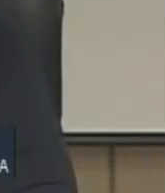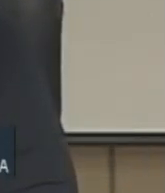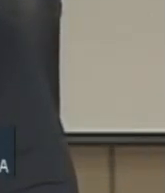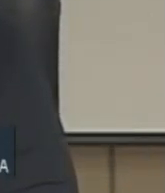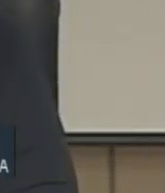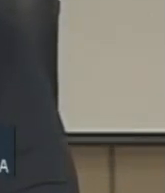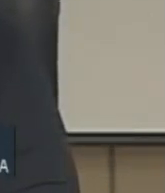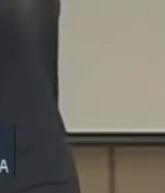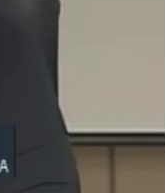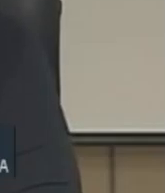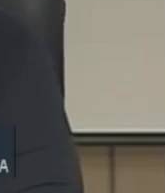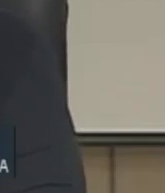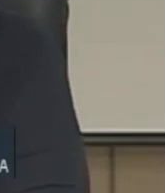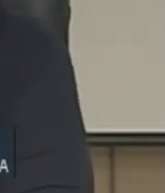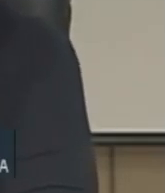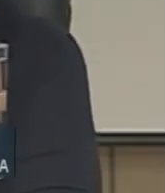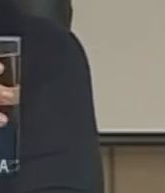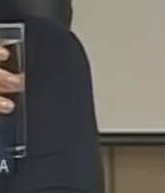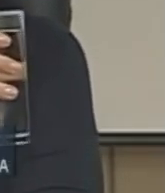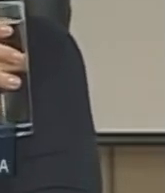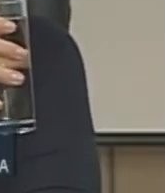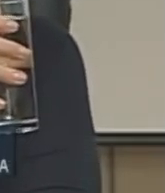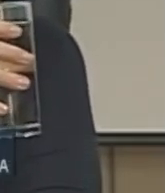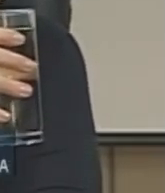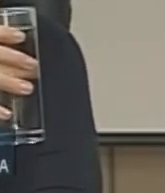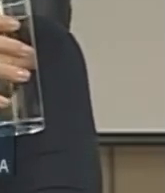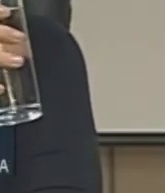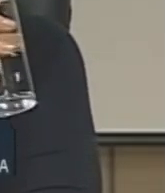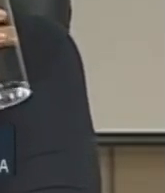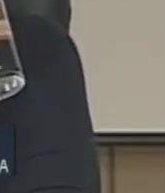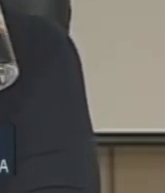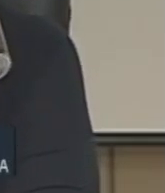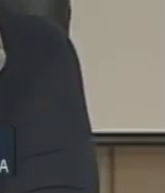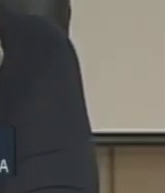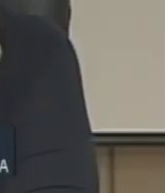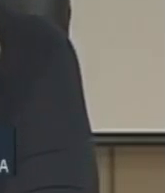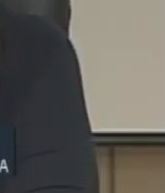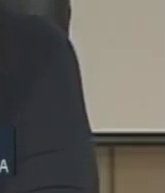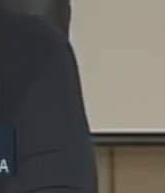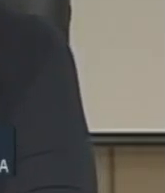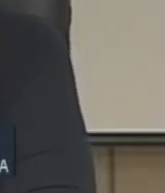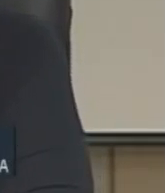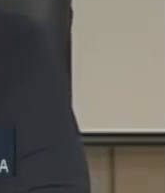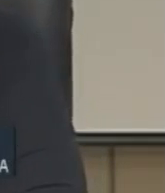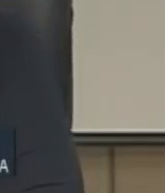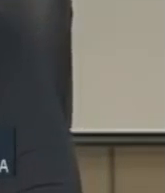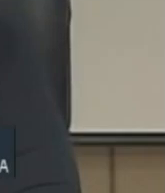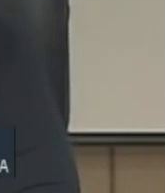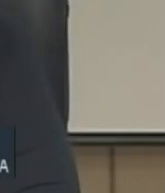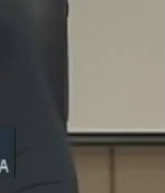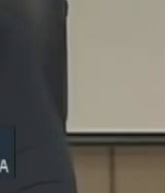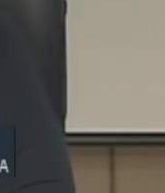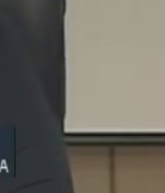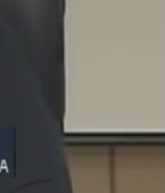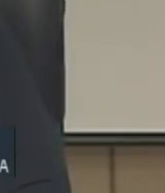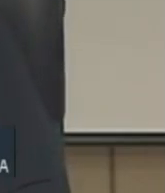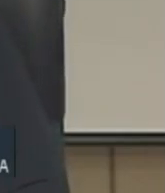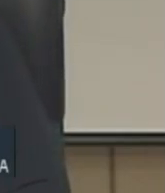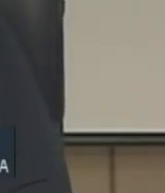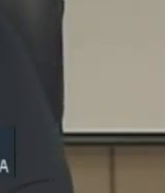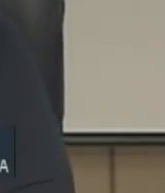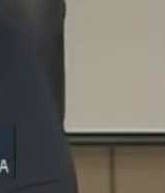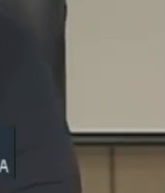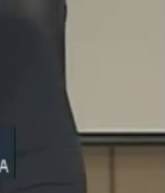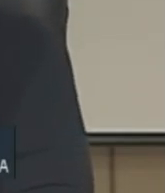nome e o veículo, por favor. Lisandra Paragosto, do Estadão. É só para dar sequência justamente isso que a senhora está falando. Vocês, como o Brasil, já